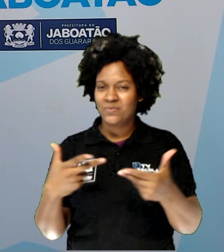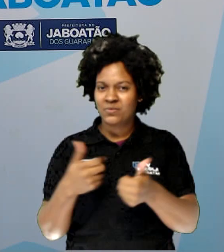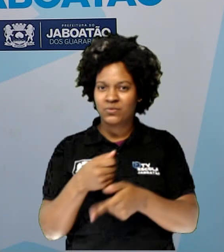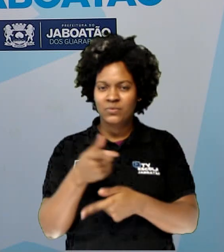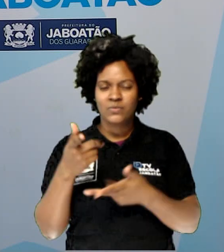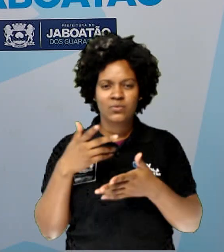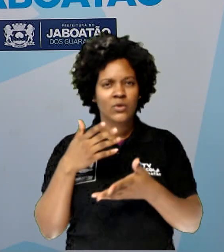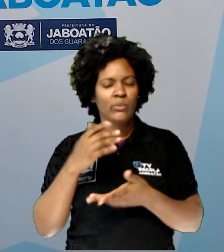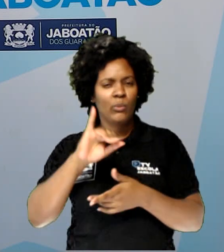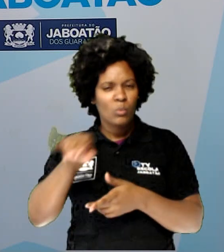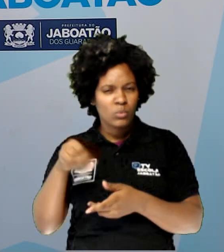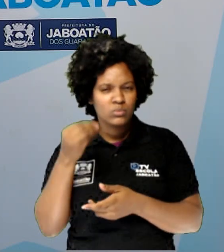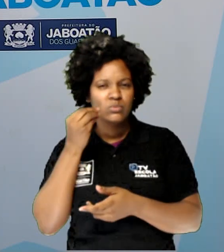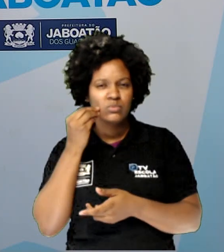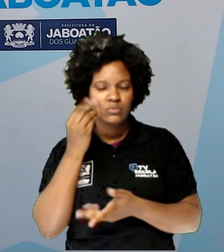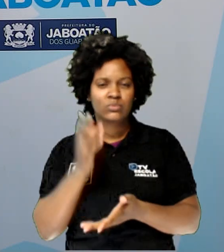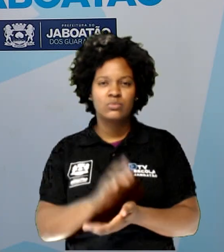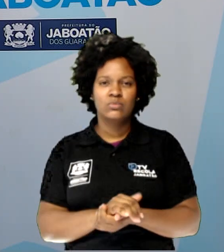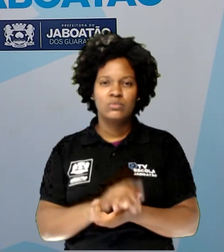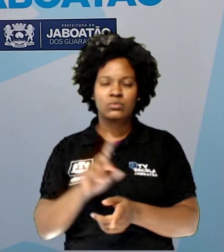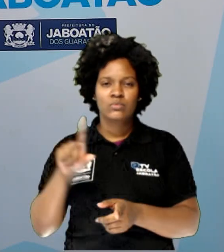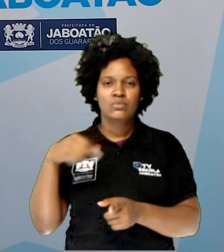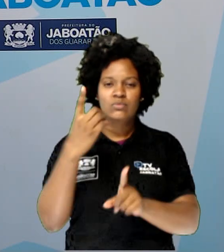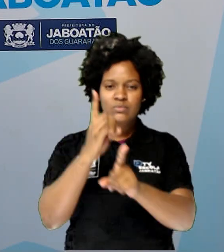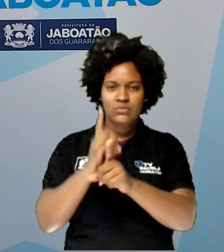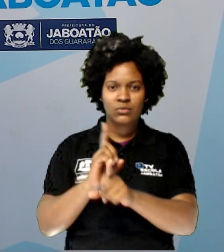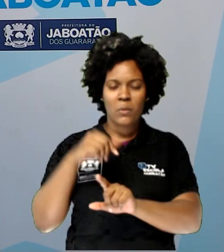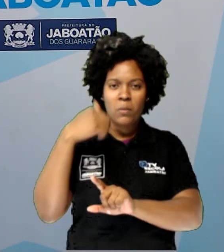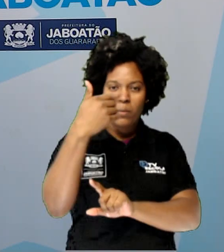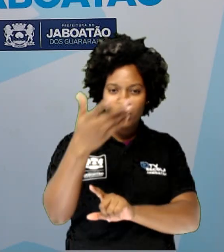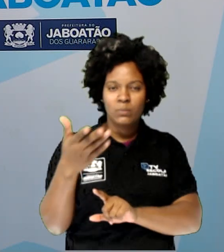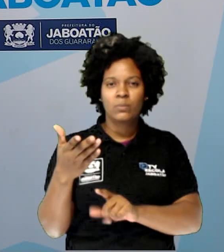vocês tenham aproveitado e a gente se encontra no